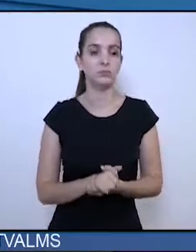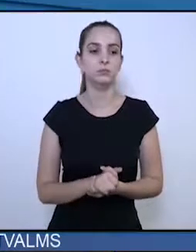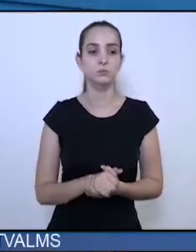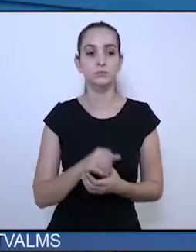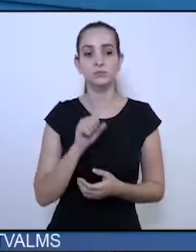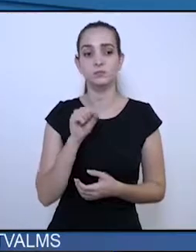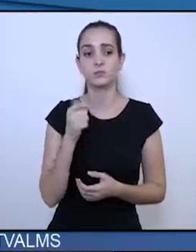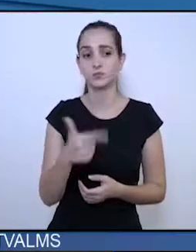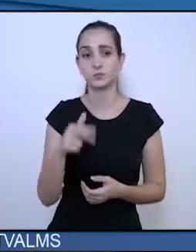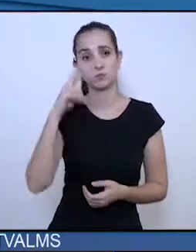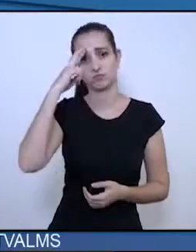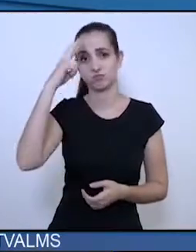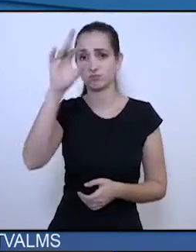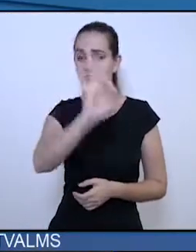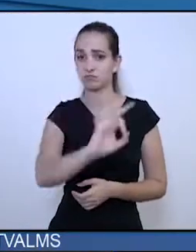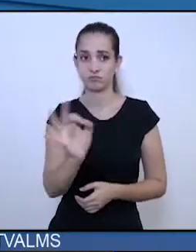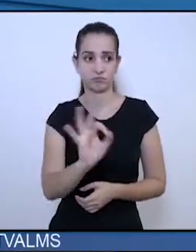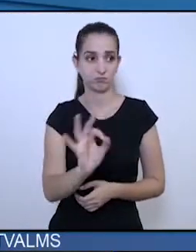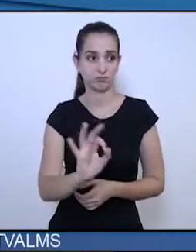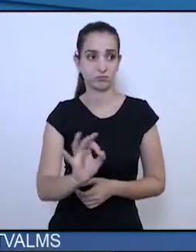sem autoridade nenhuma,